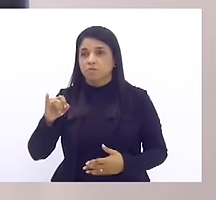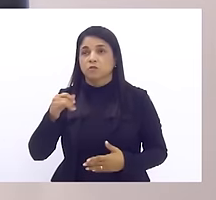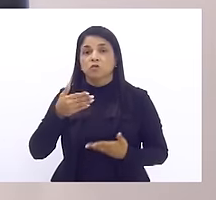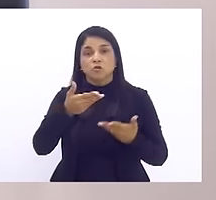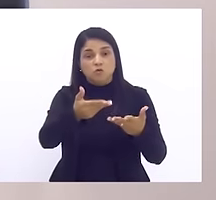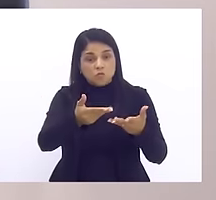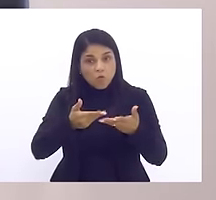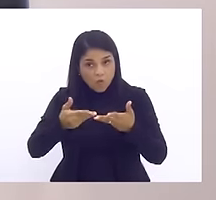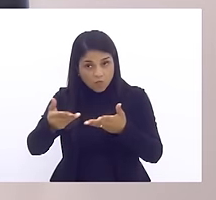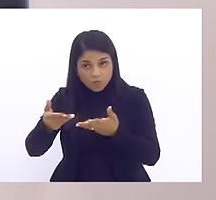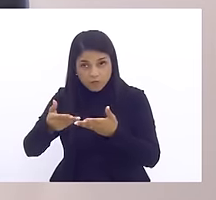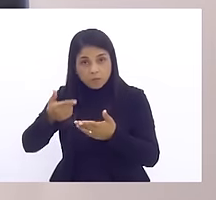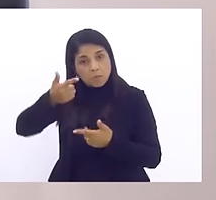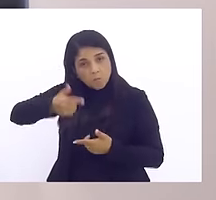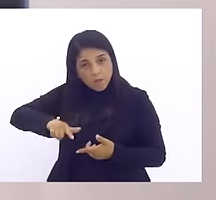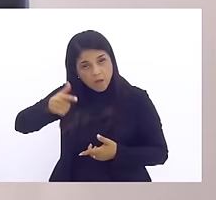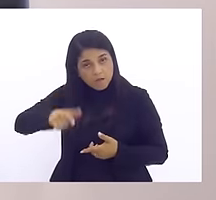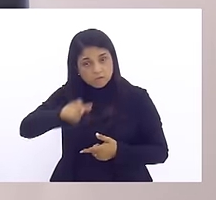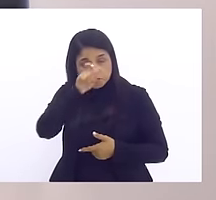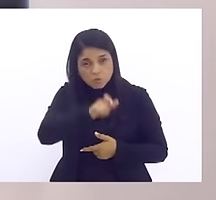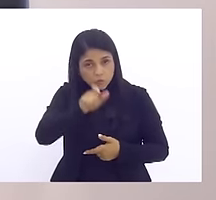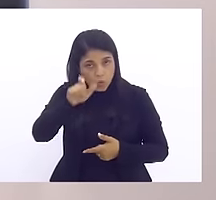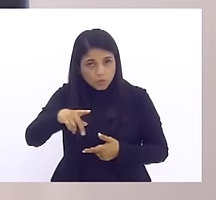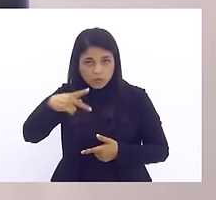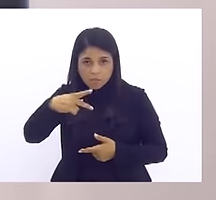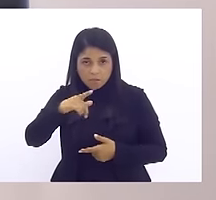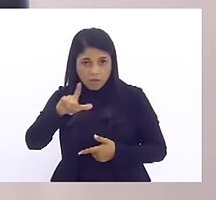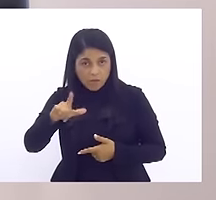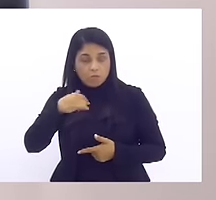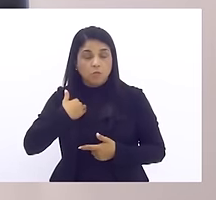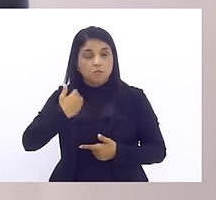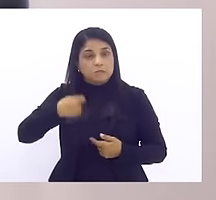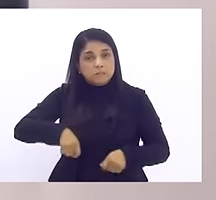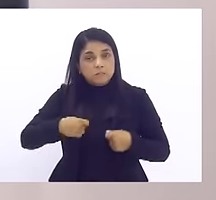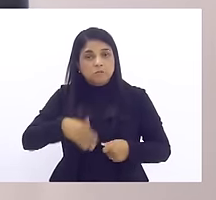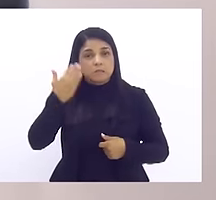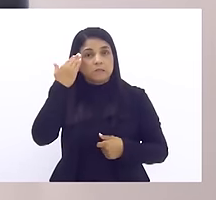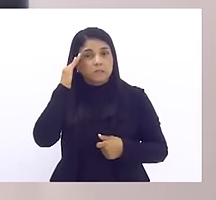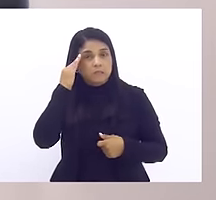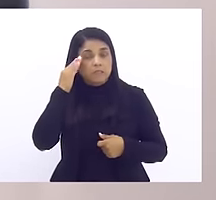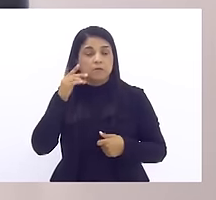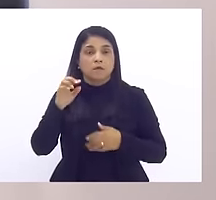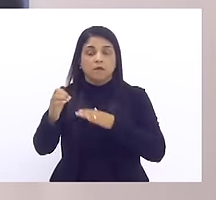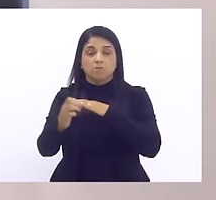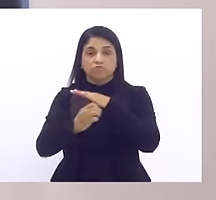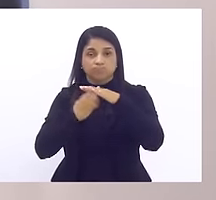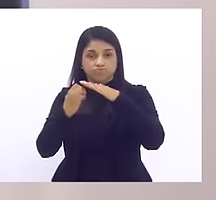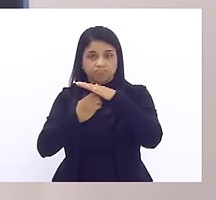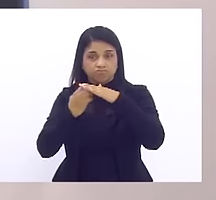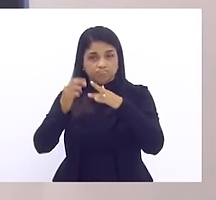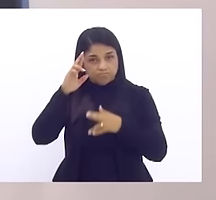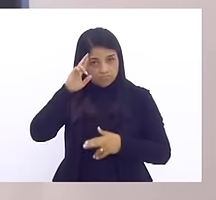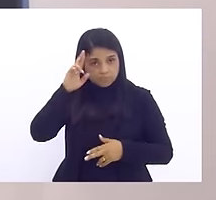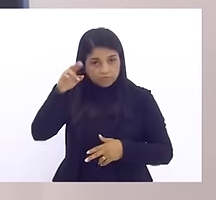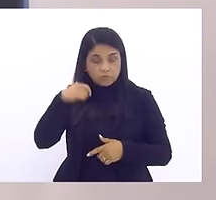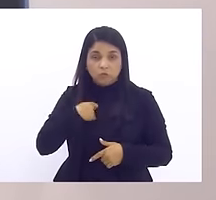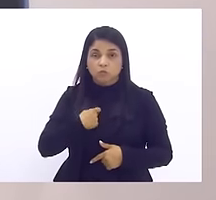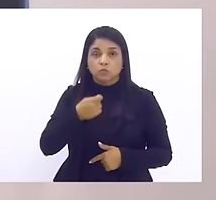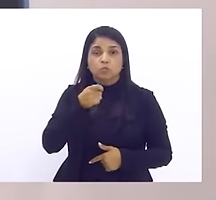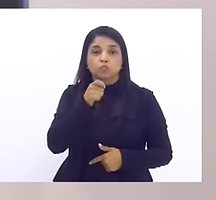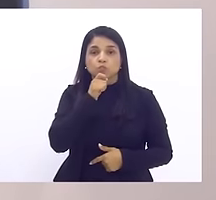convidaremos outras pessoas da pele Eu só preciso entender se a proprietária da empresa não detém as